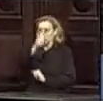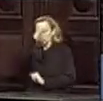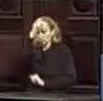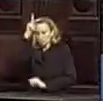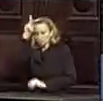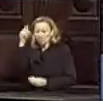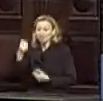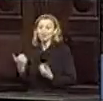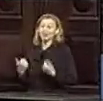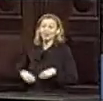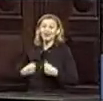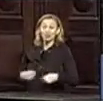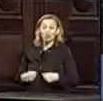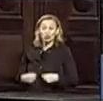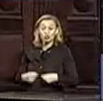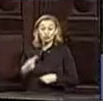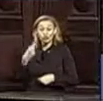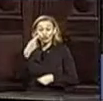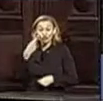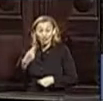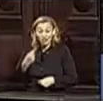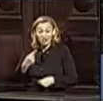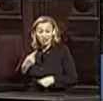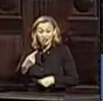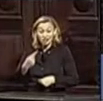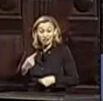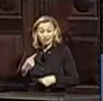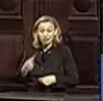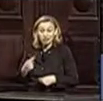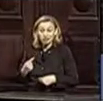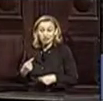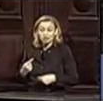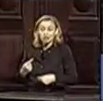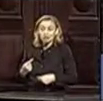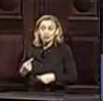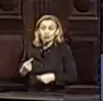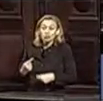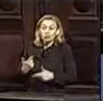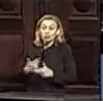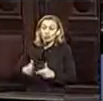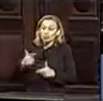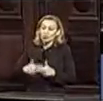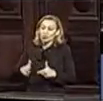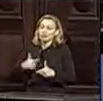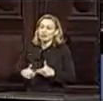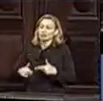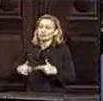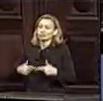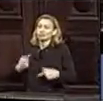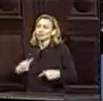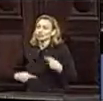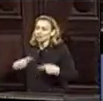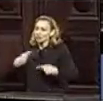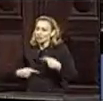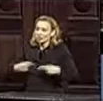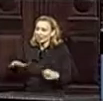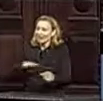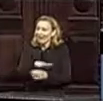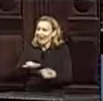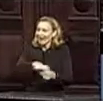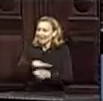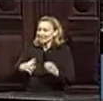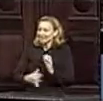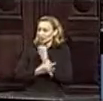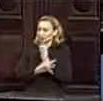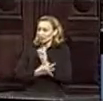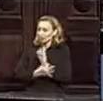a falência da política pública para a área da segurança. E esta